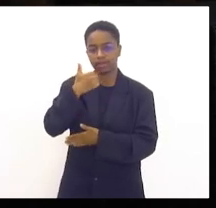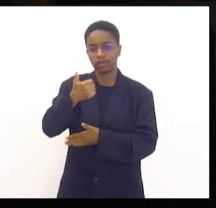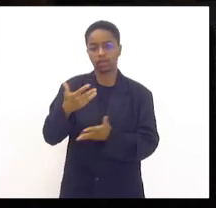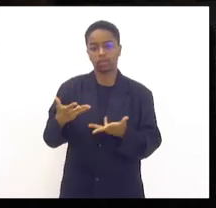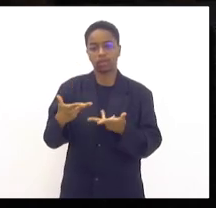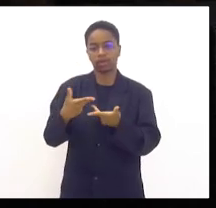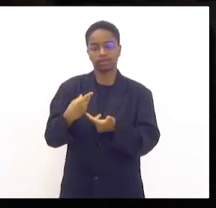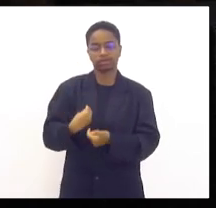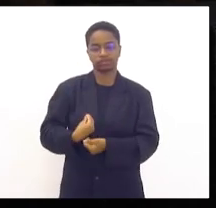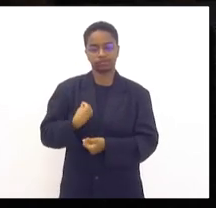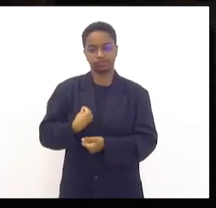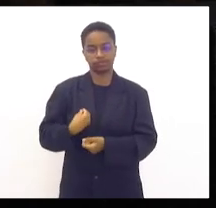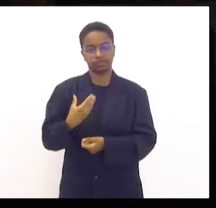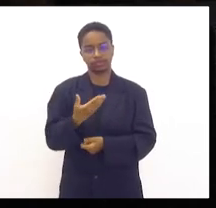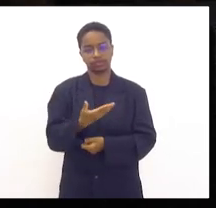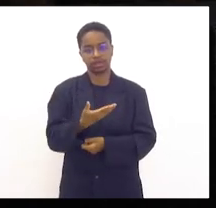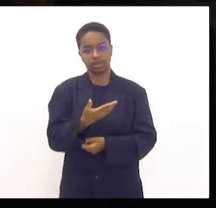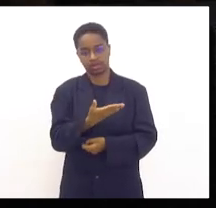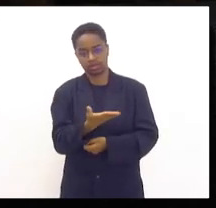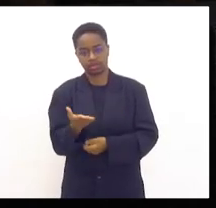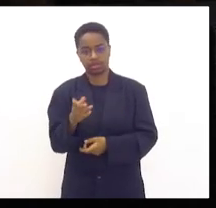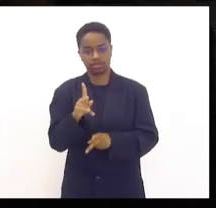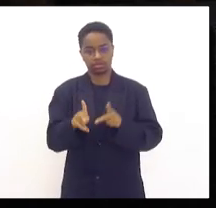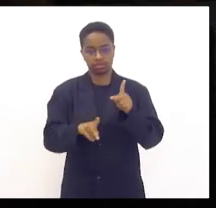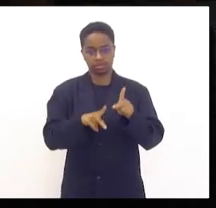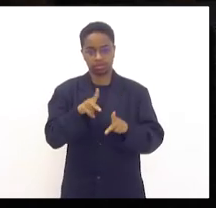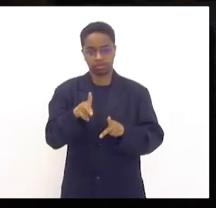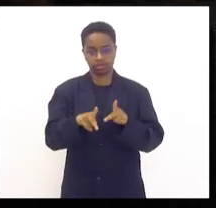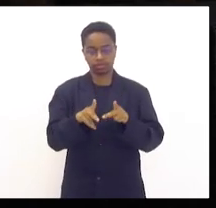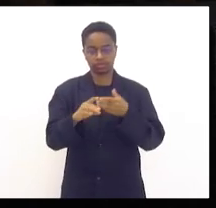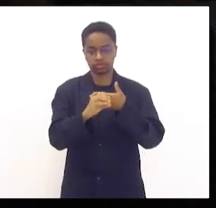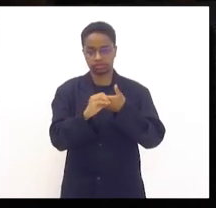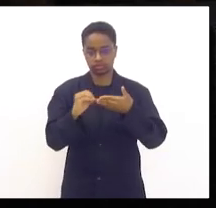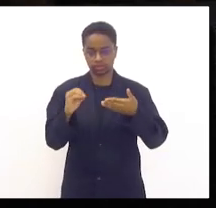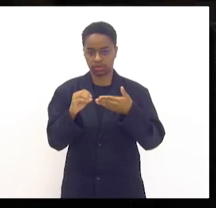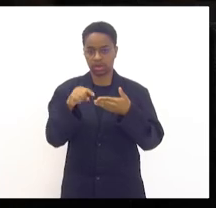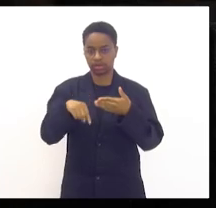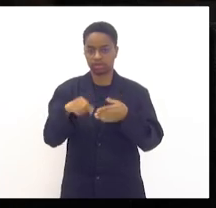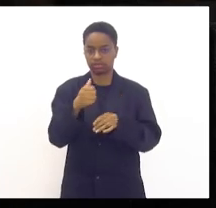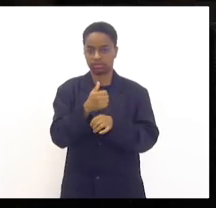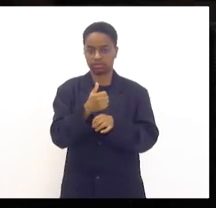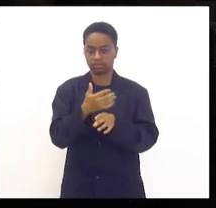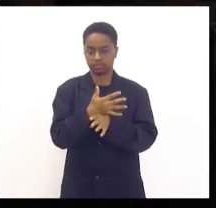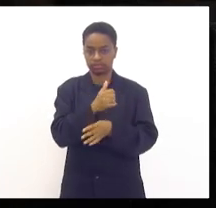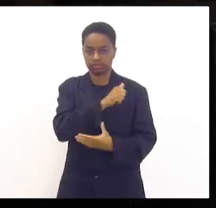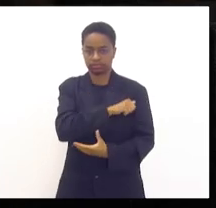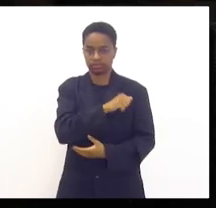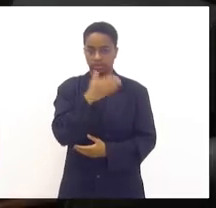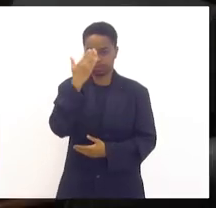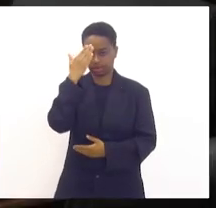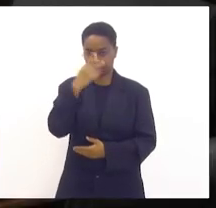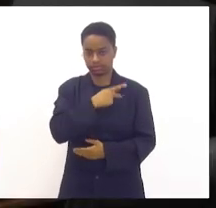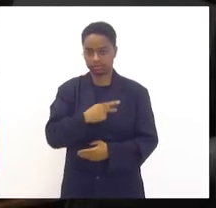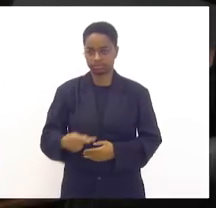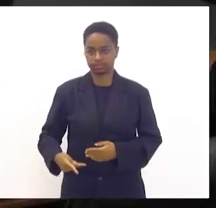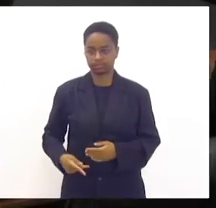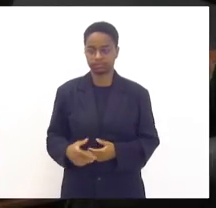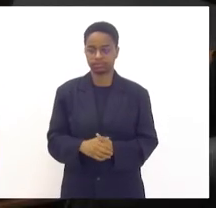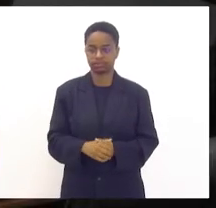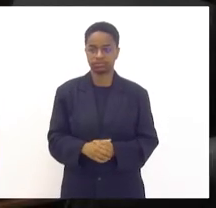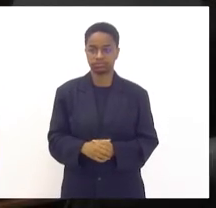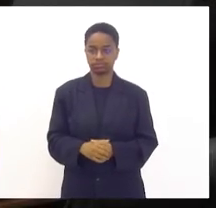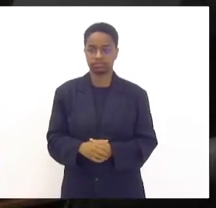de vida da sua querida população da Zona Oeste da cidade do Rio de Janeiro. Muito obrigado, senhor presidente.